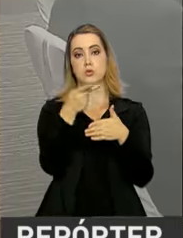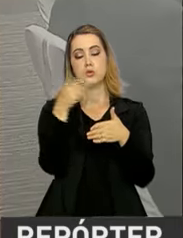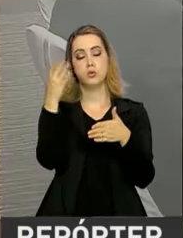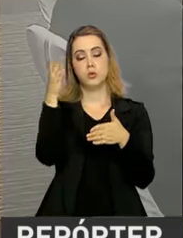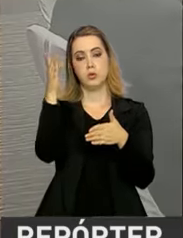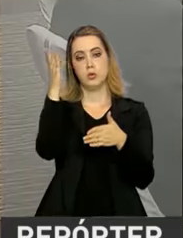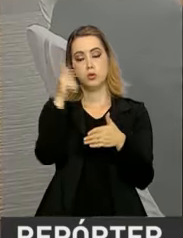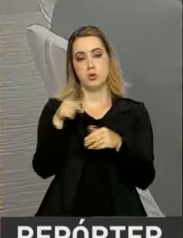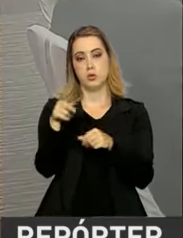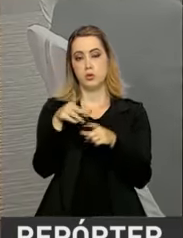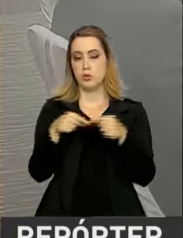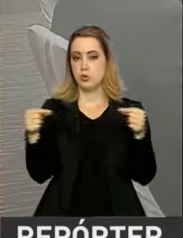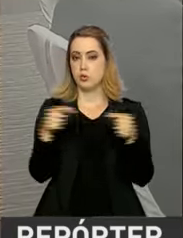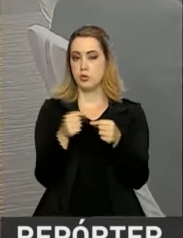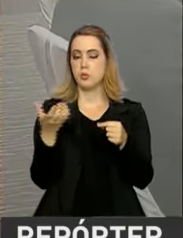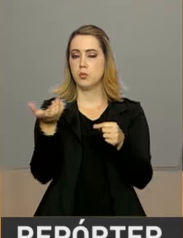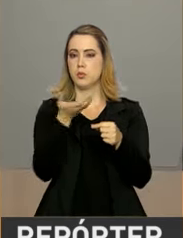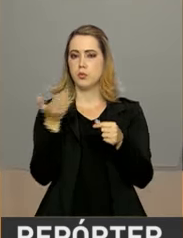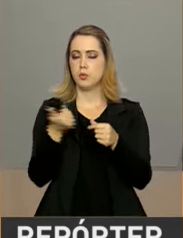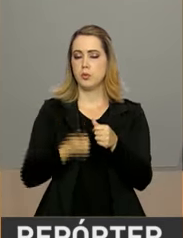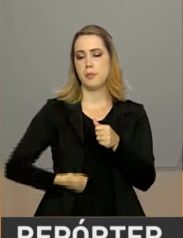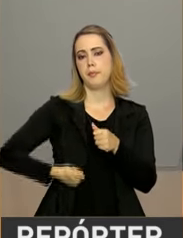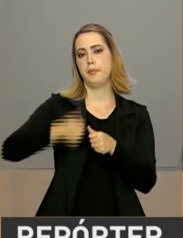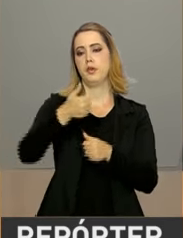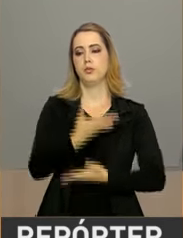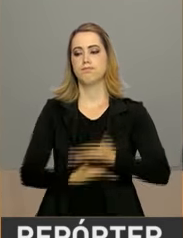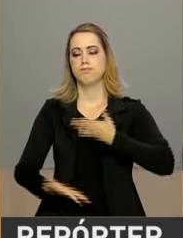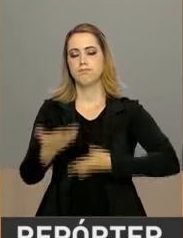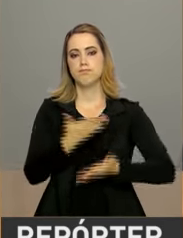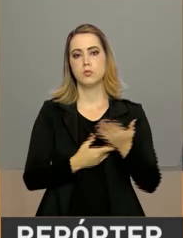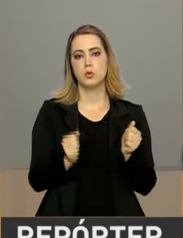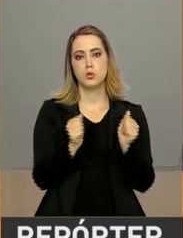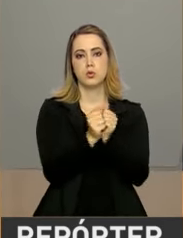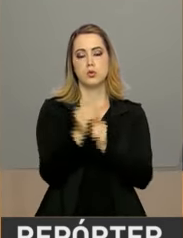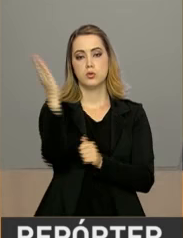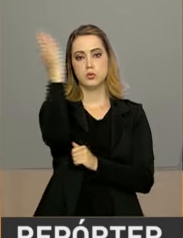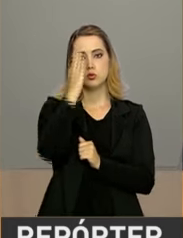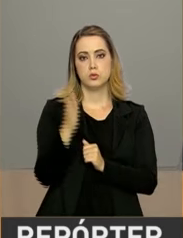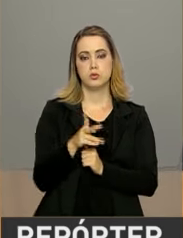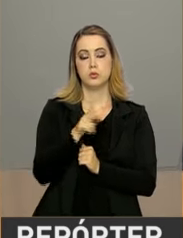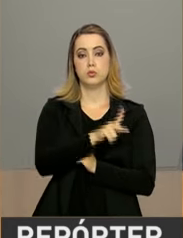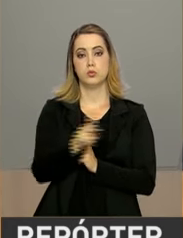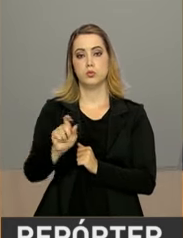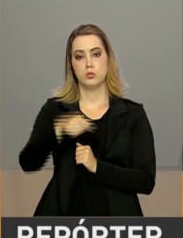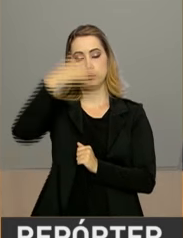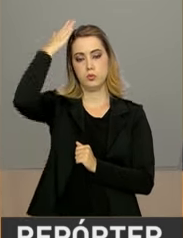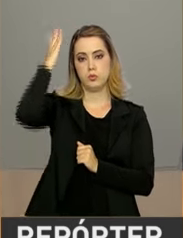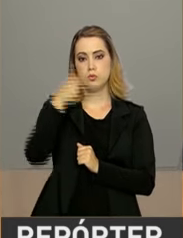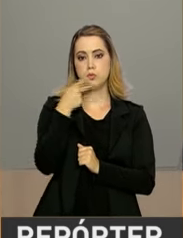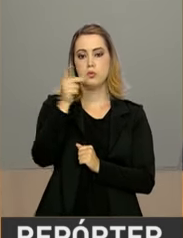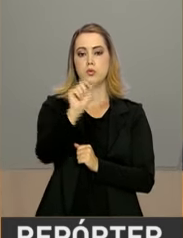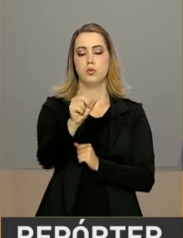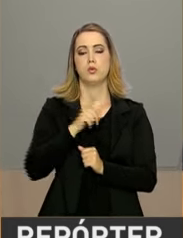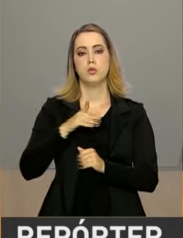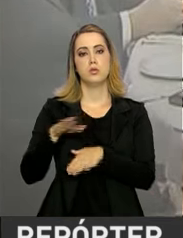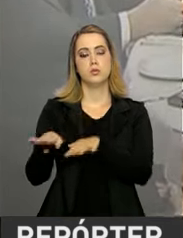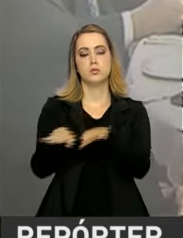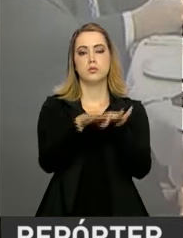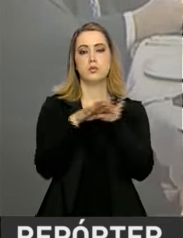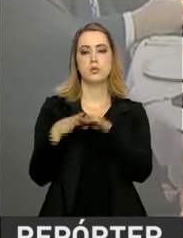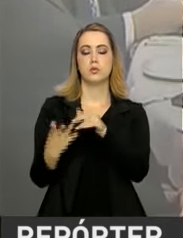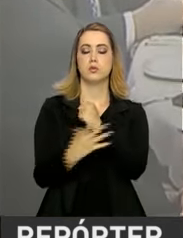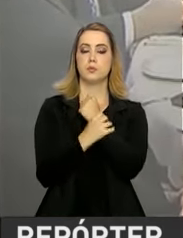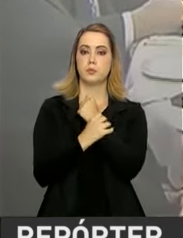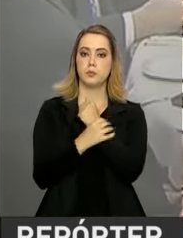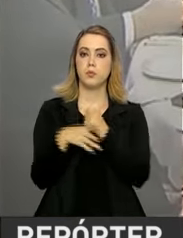a cooperação econômica com o brasil e michel temer afirmou que as instituições brasileiras têm demonstrado estabilidade o